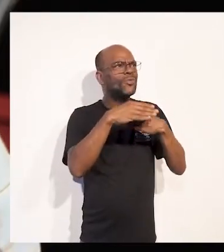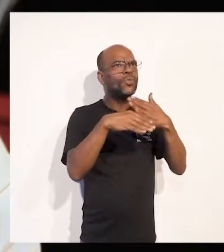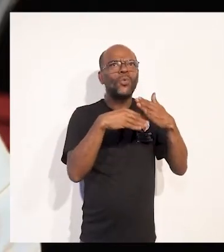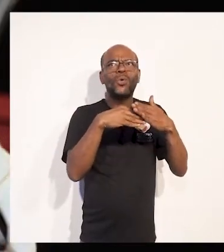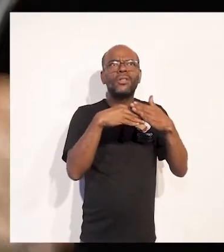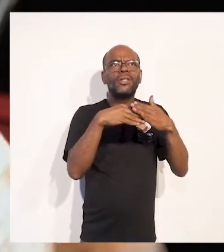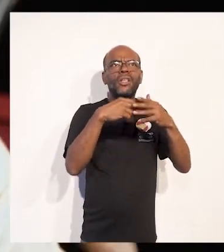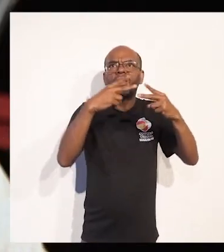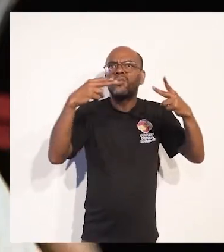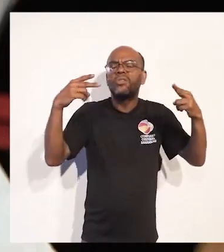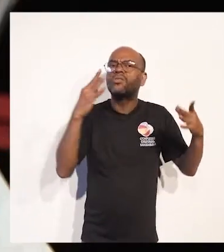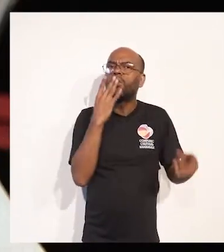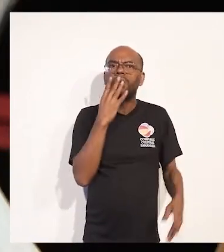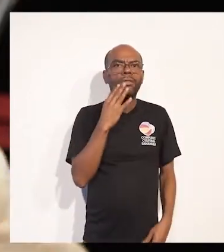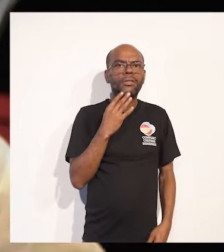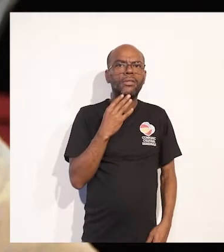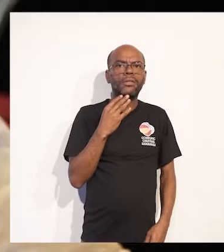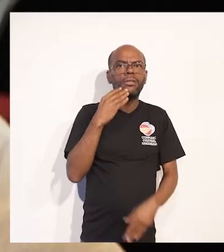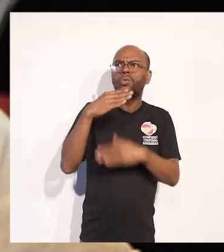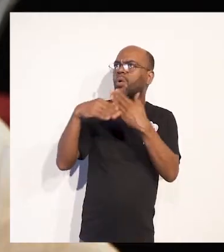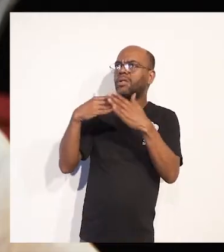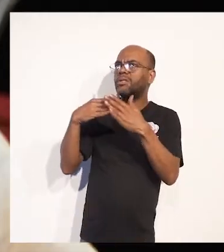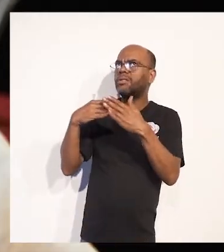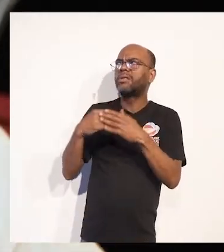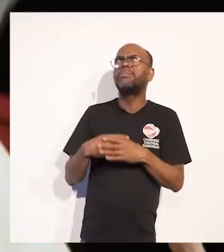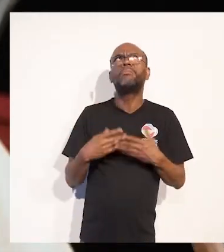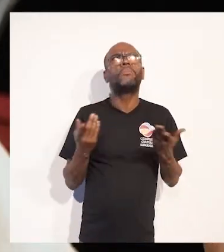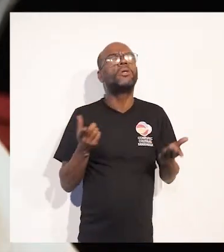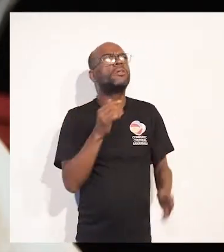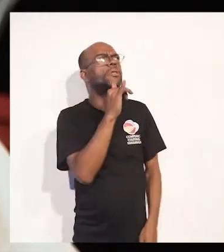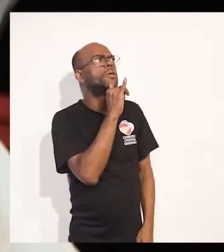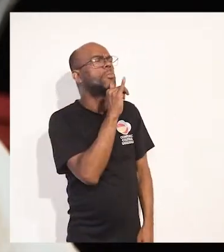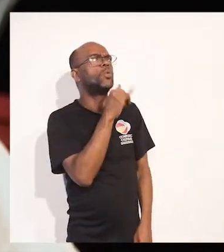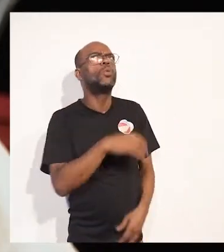cores que você tem, por exemplo, numa